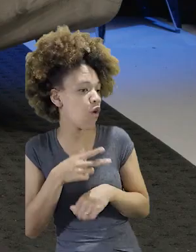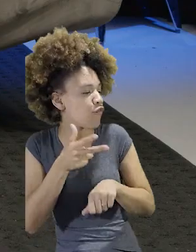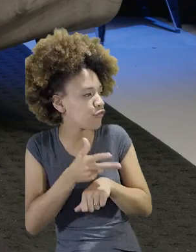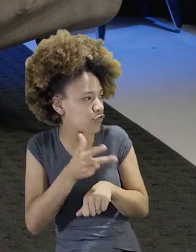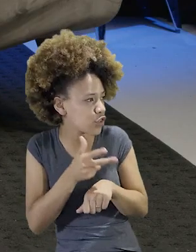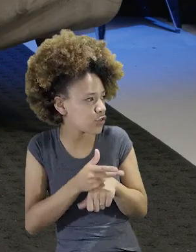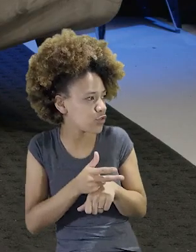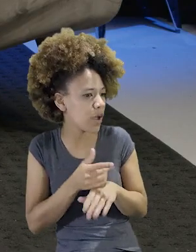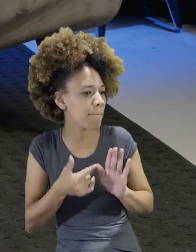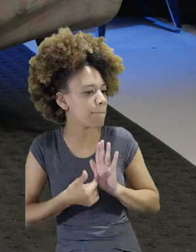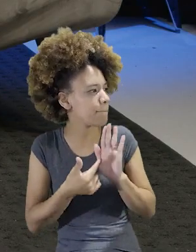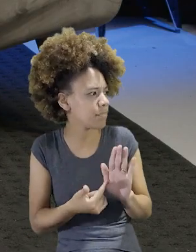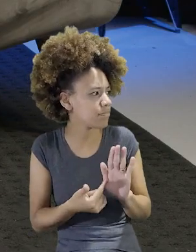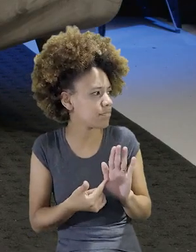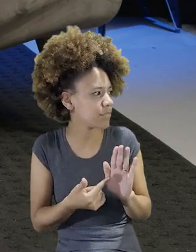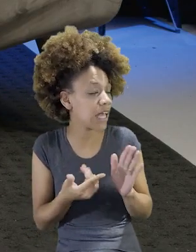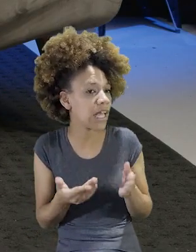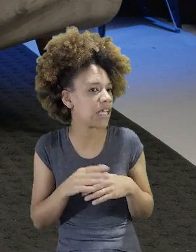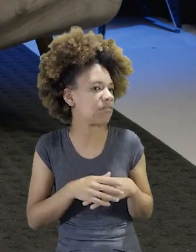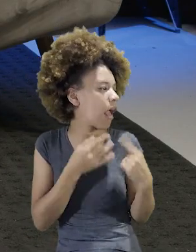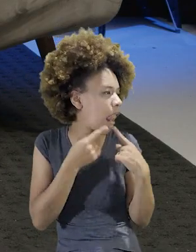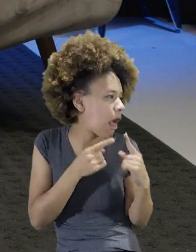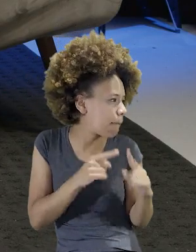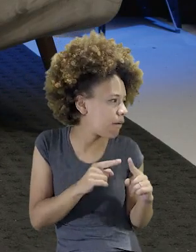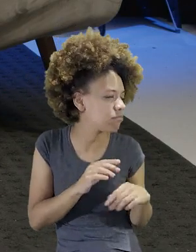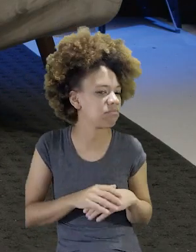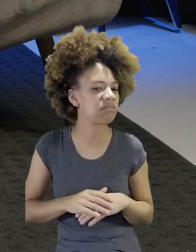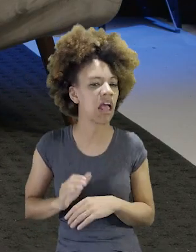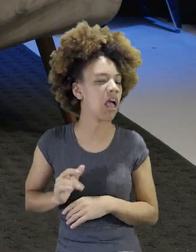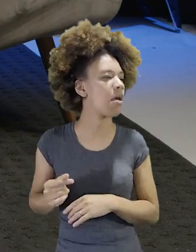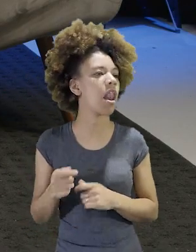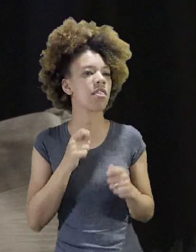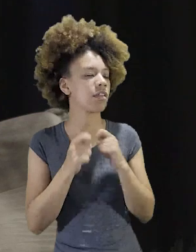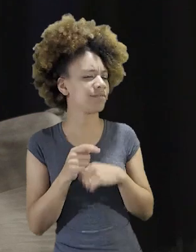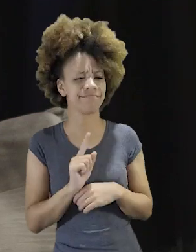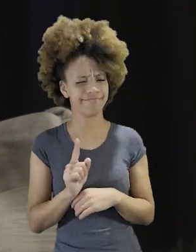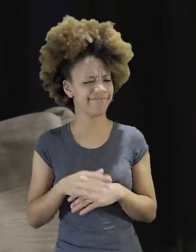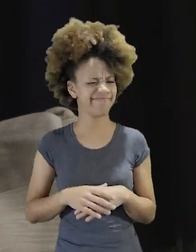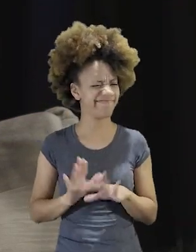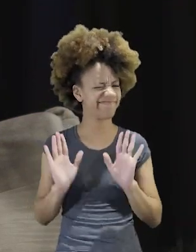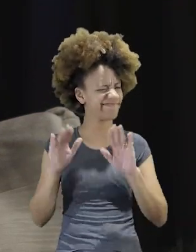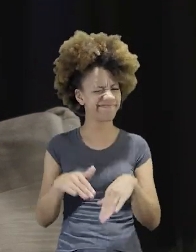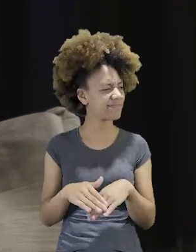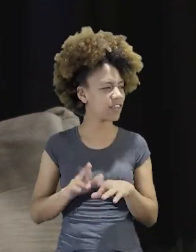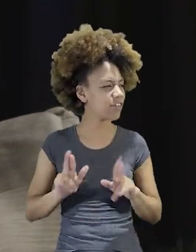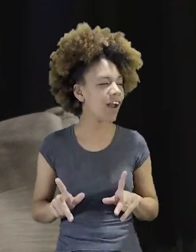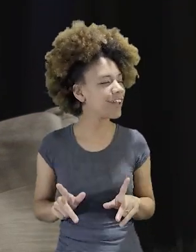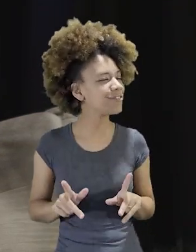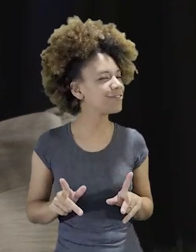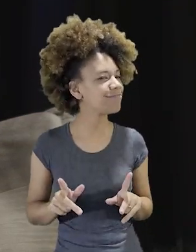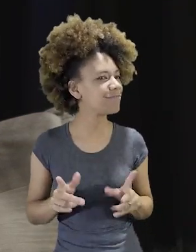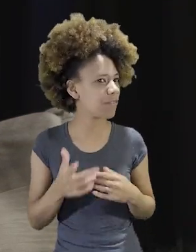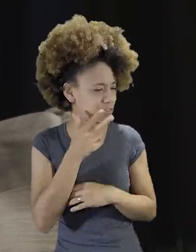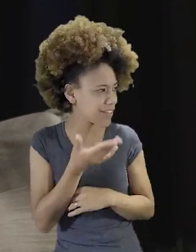ter acho que esse vídeo ele serve para muita gente muita gente pode estar criticando Ah esse Playboy tem entrevista maluco acho que a ideia pelo